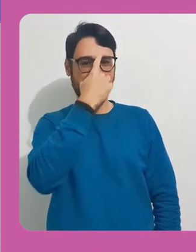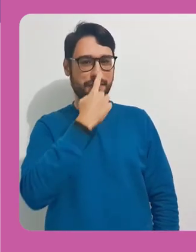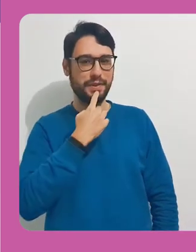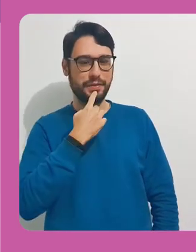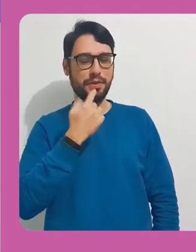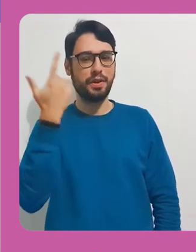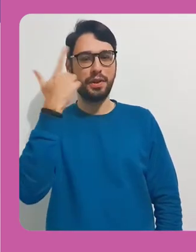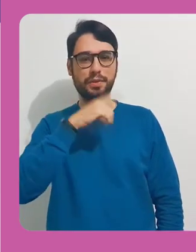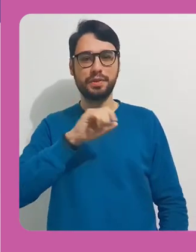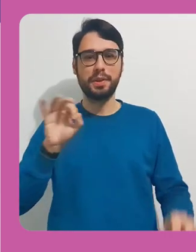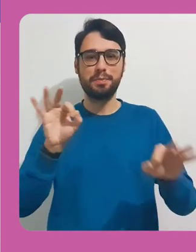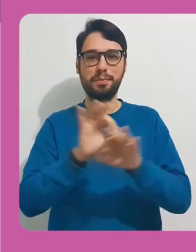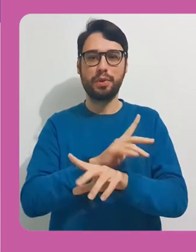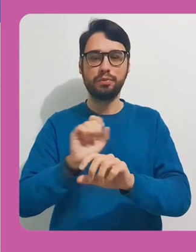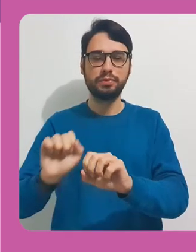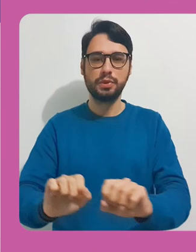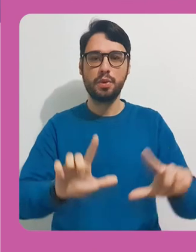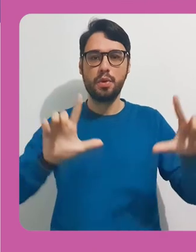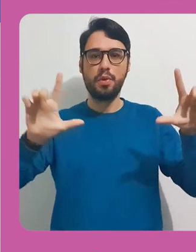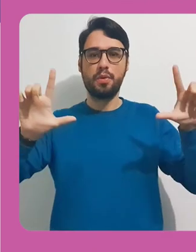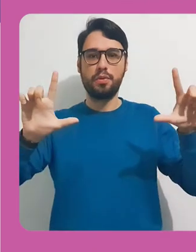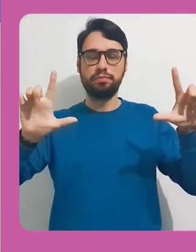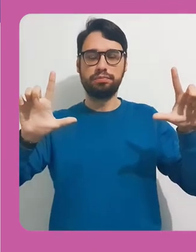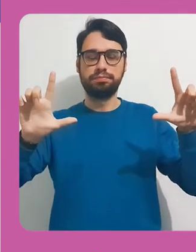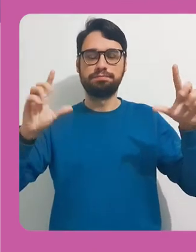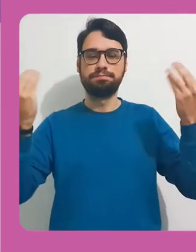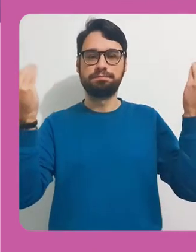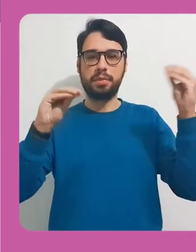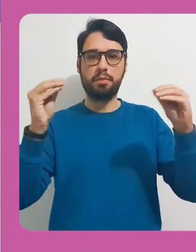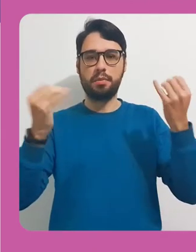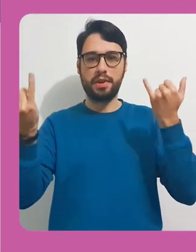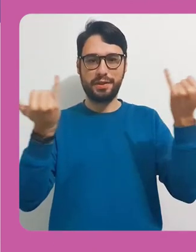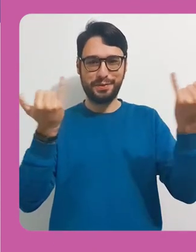você encontrará aqui os